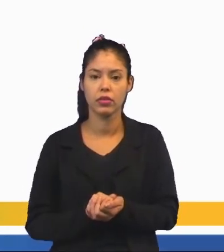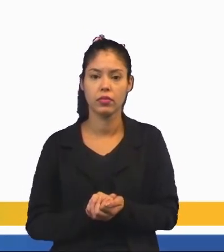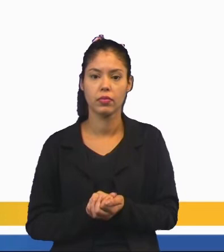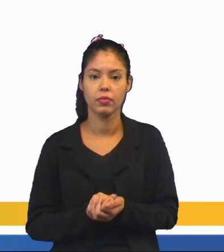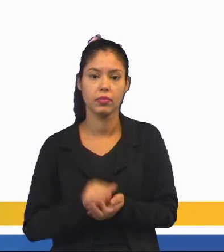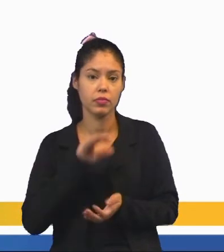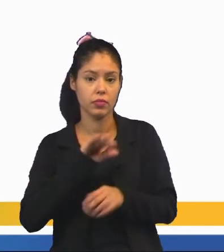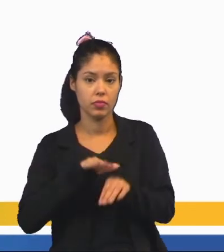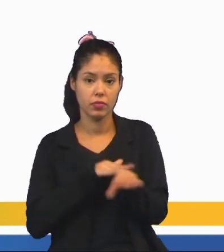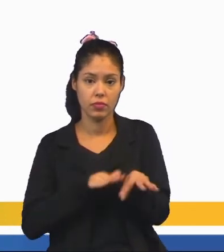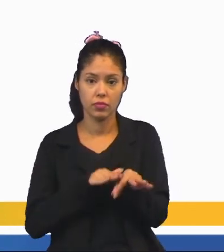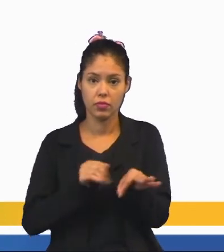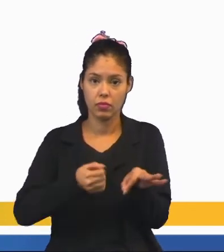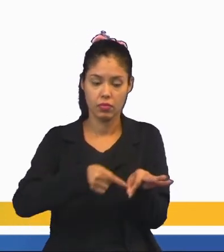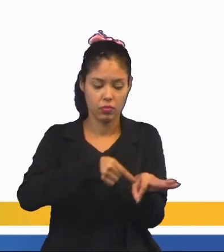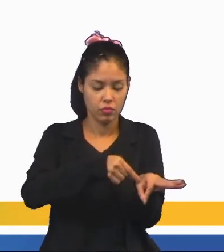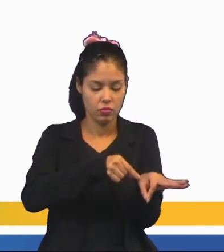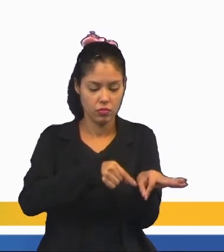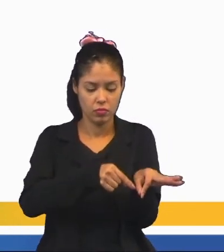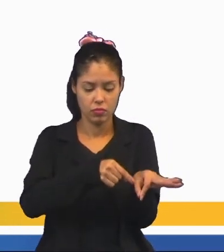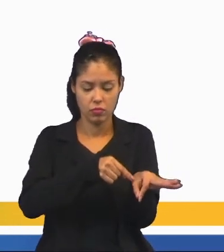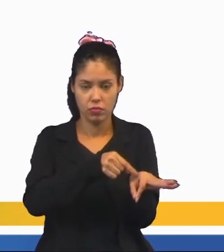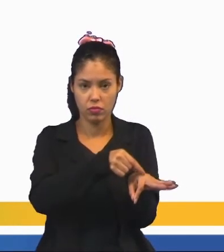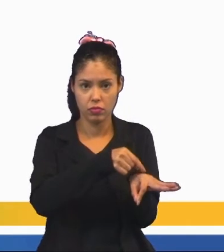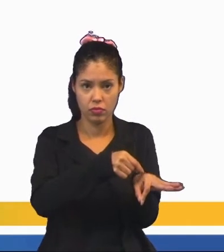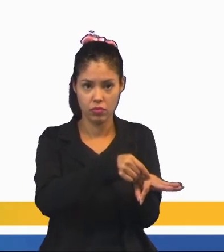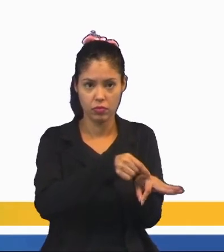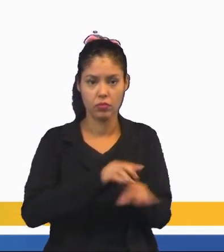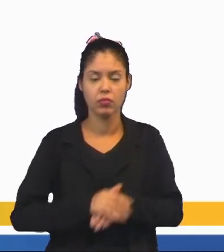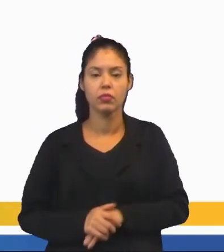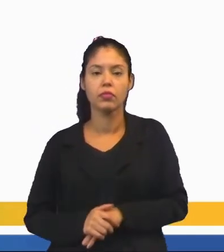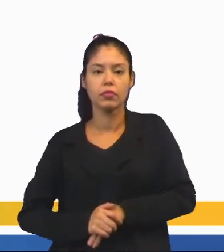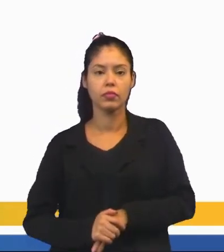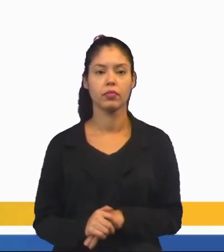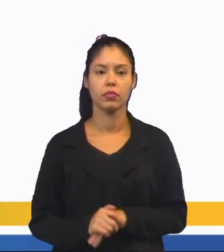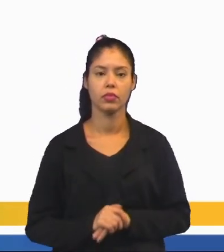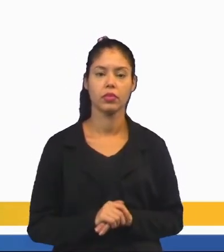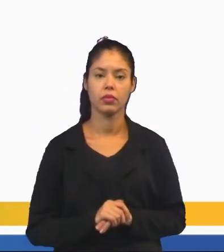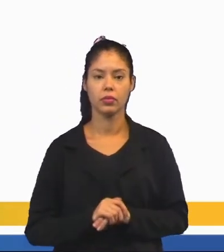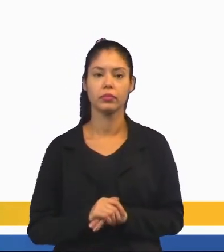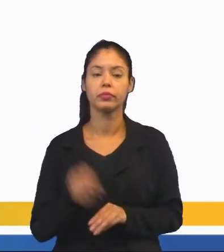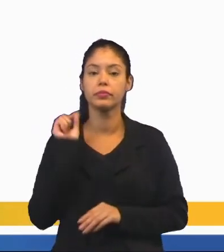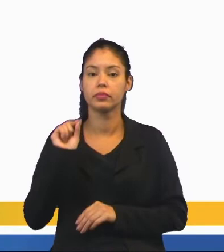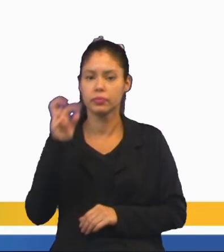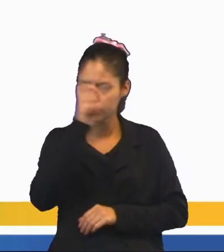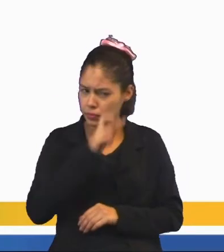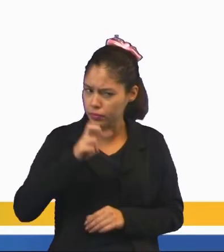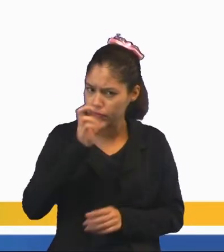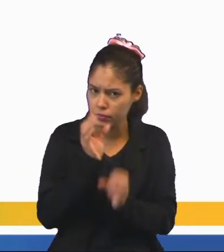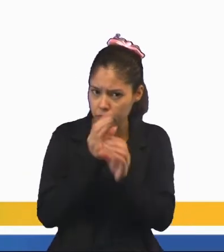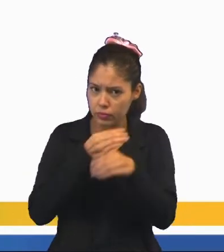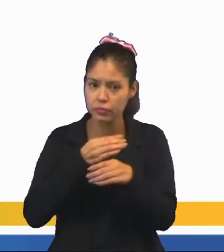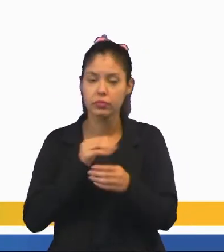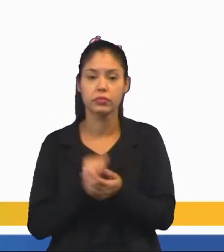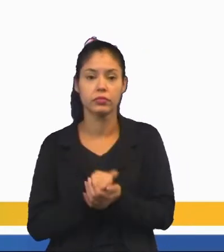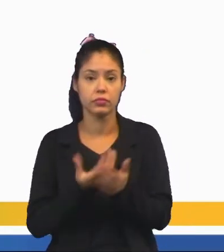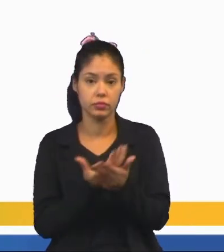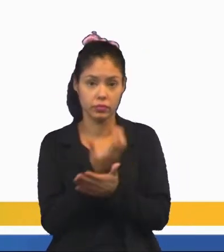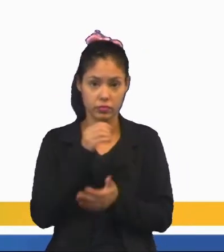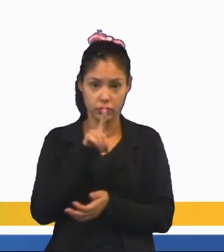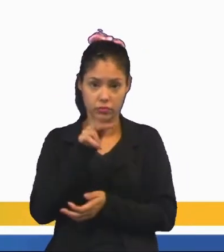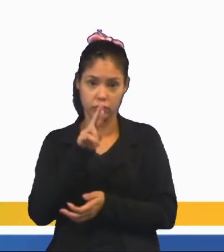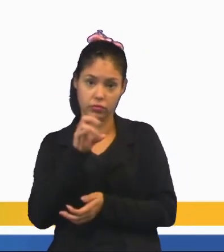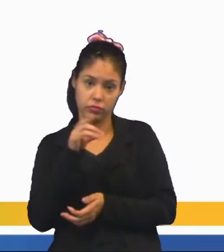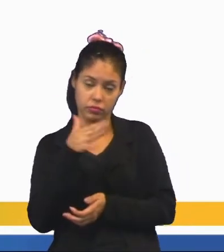Feridas se rompem e formam crostas. O diagnóstico: análise de uma amostra